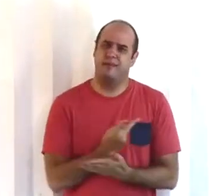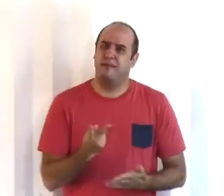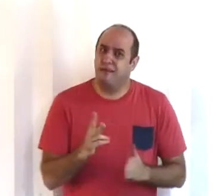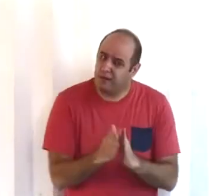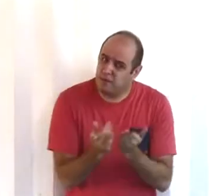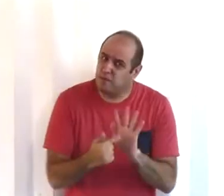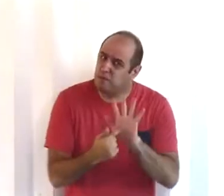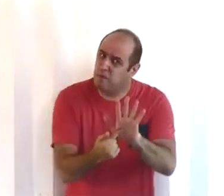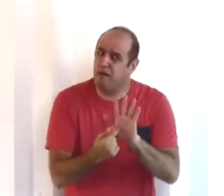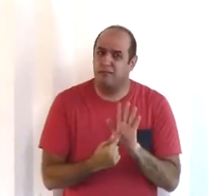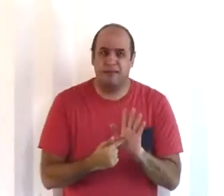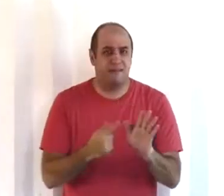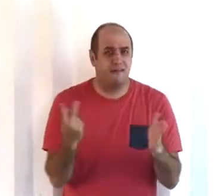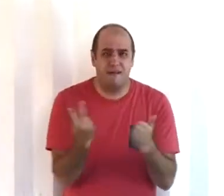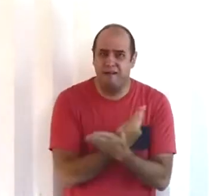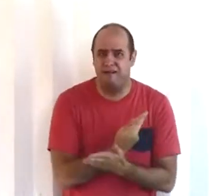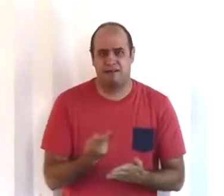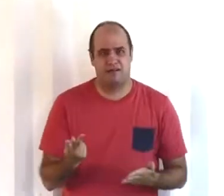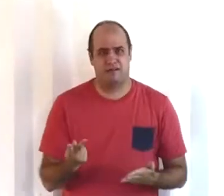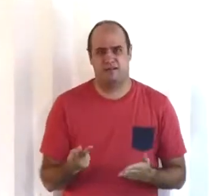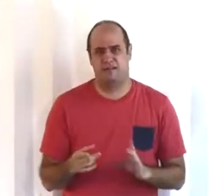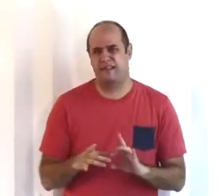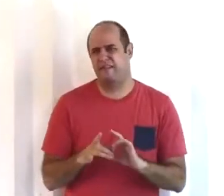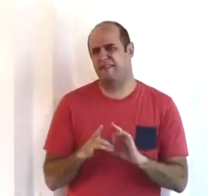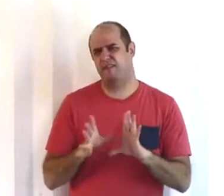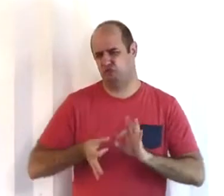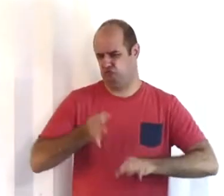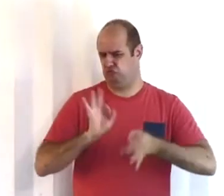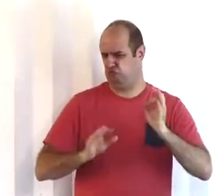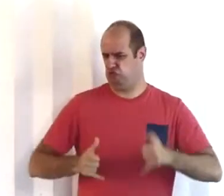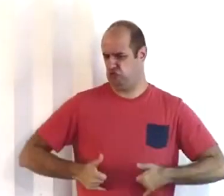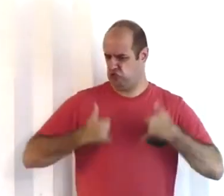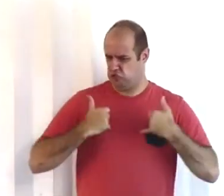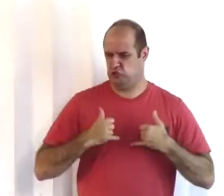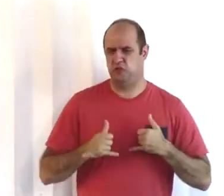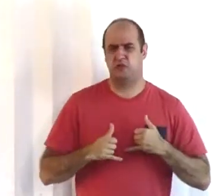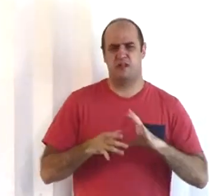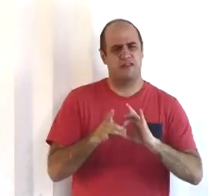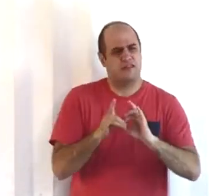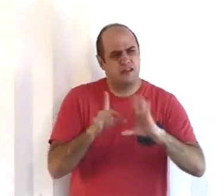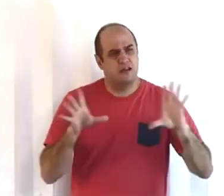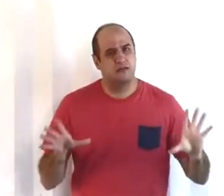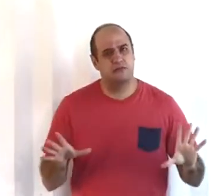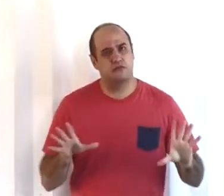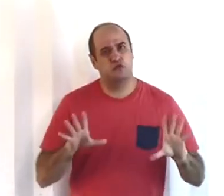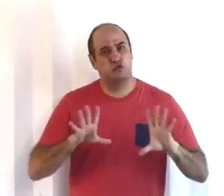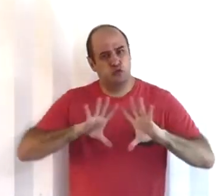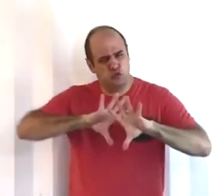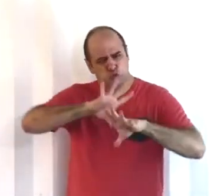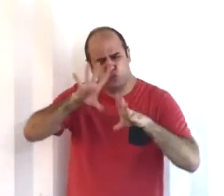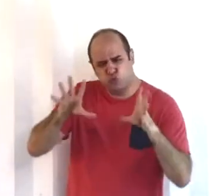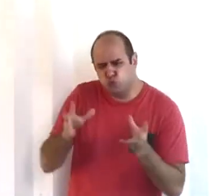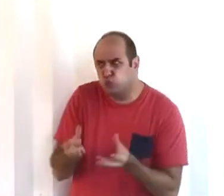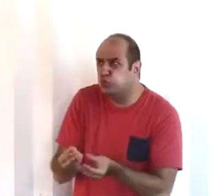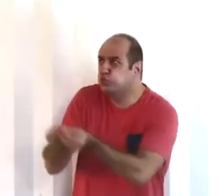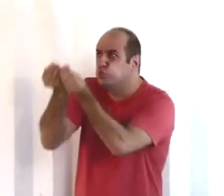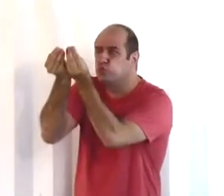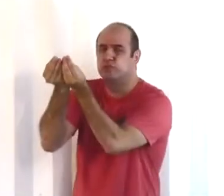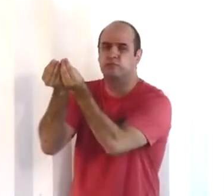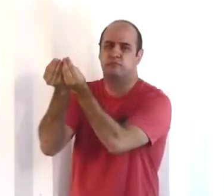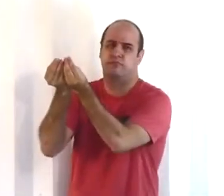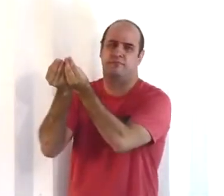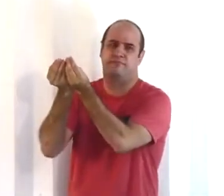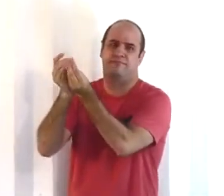meus irmãos. É melhor abrir mão da justiça própria e confiar todas as causas ao Senhor. Veja, Paulo está falando